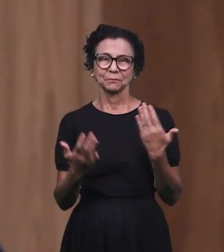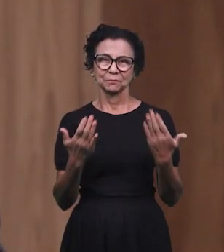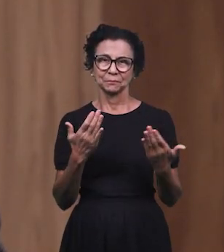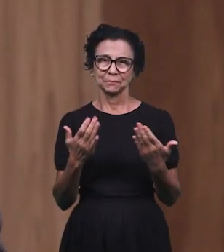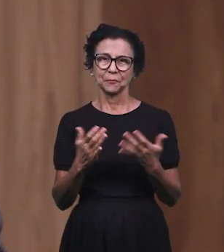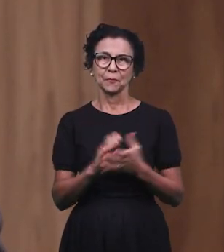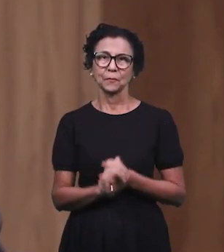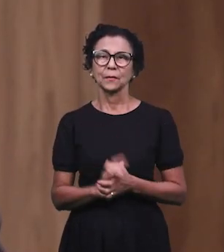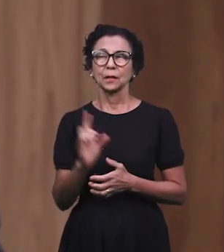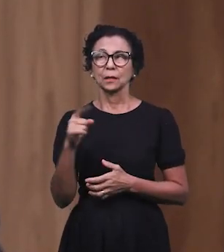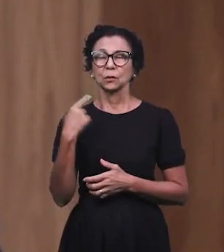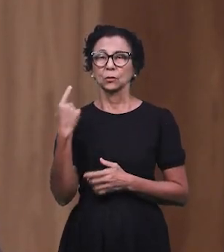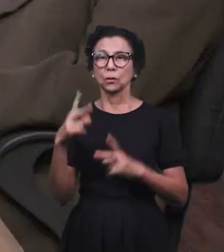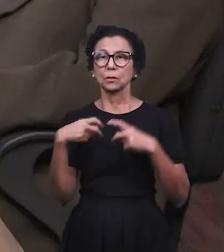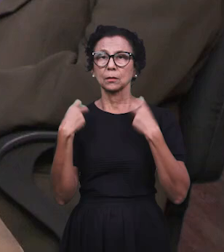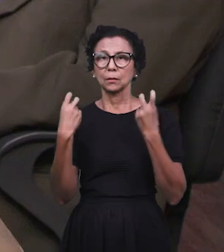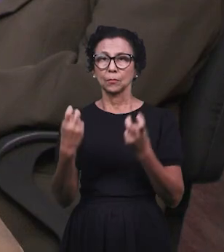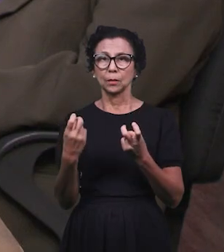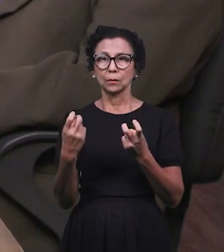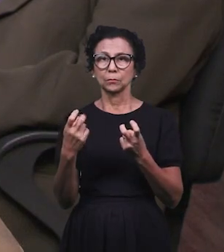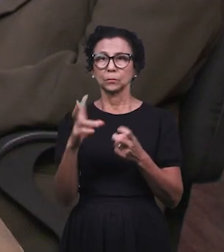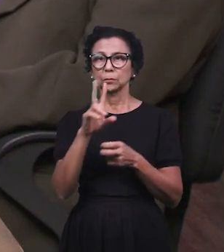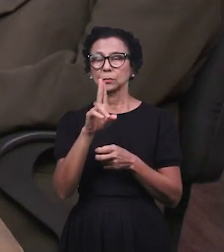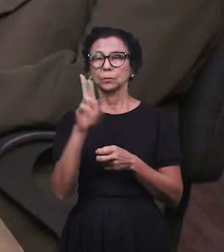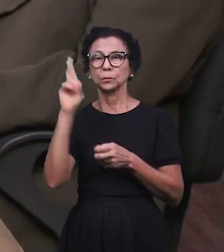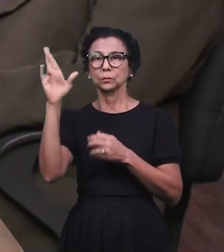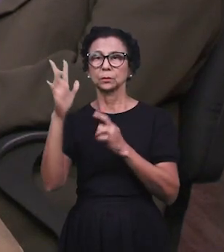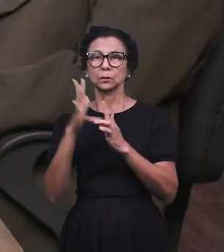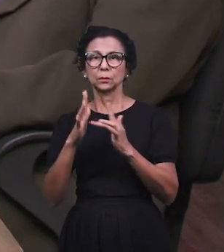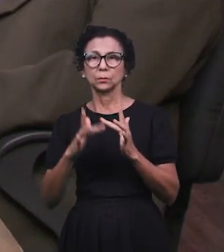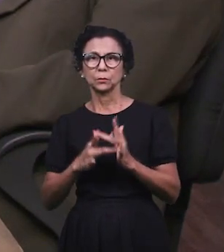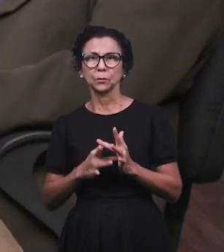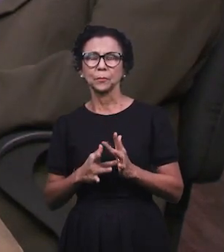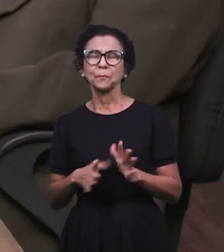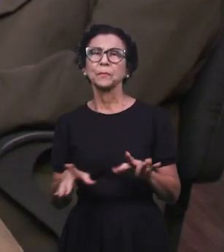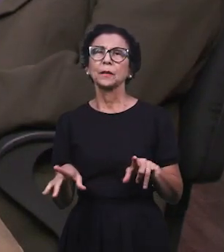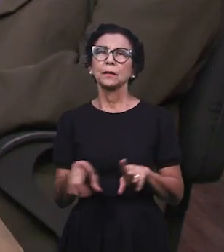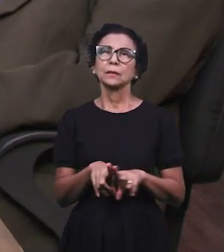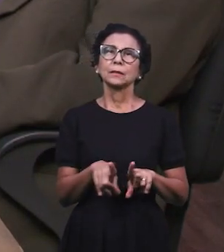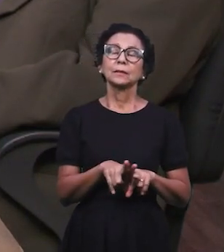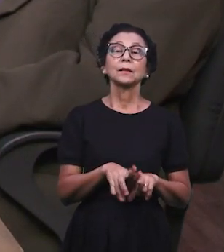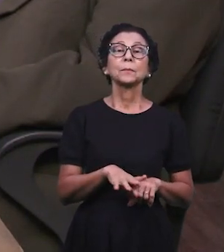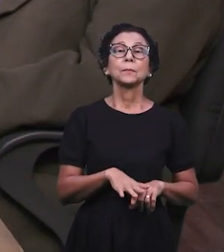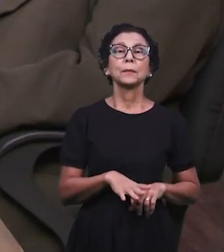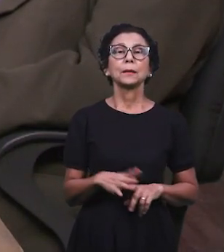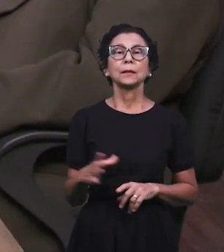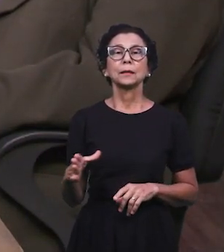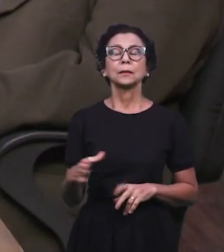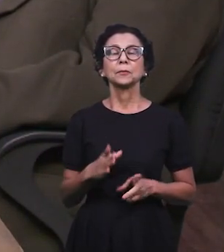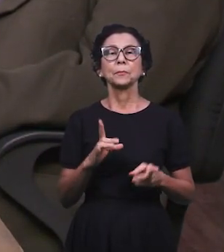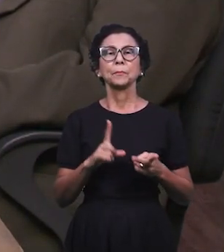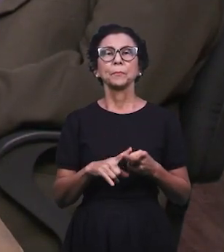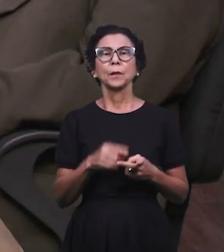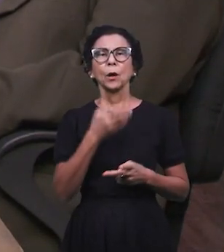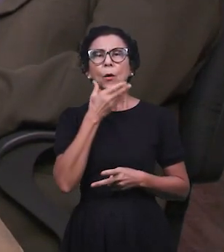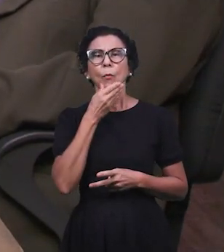ele foi enfrentar Golias, na grande batalha que ele teve ali, né? Deram a ele recursos, né? Um escudo de Davi,